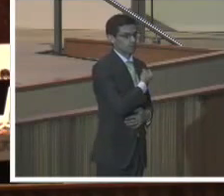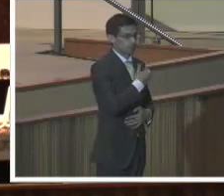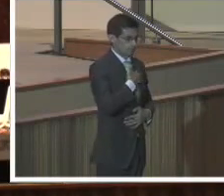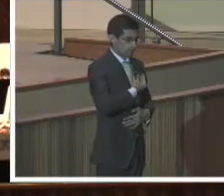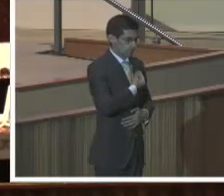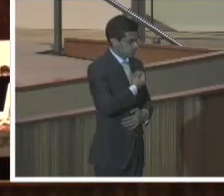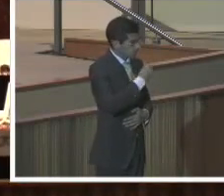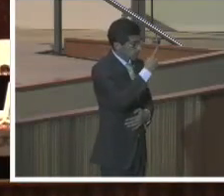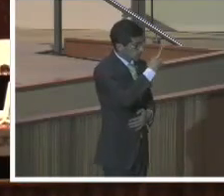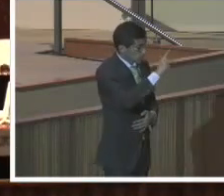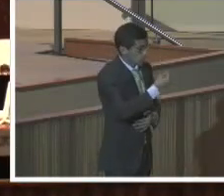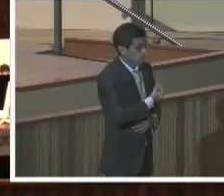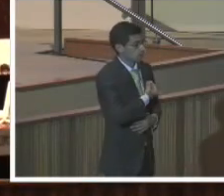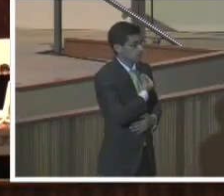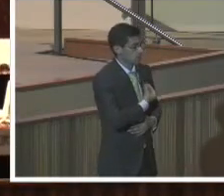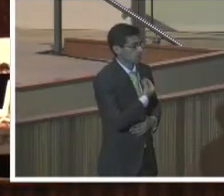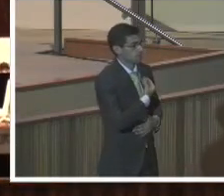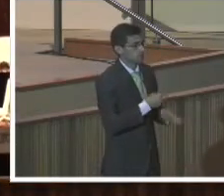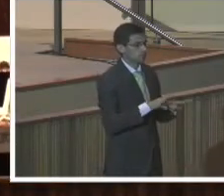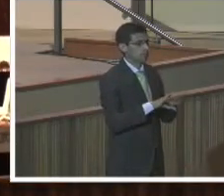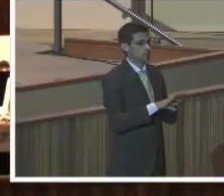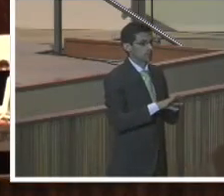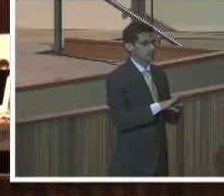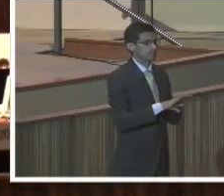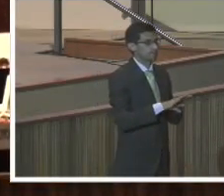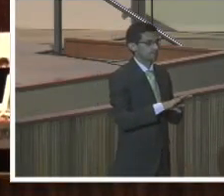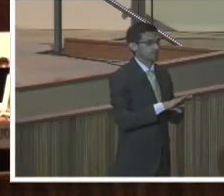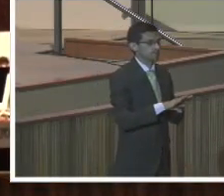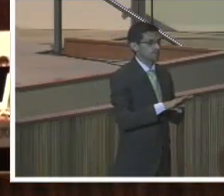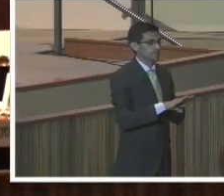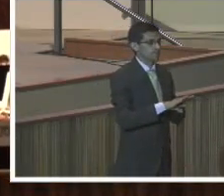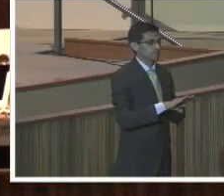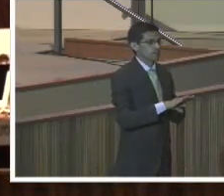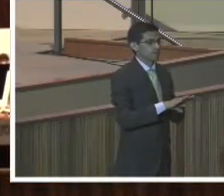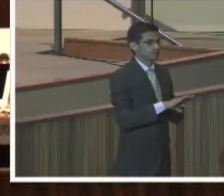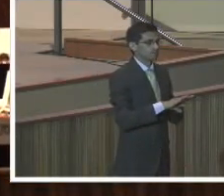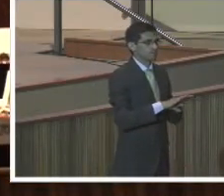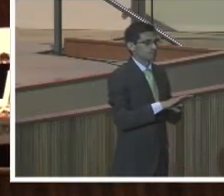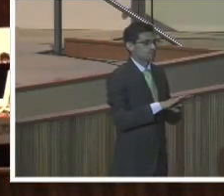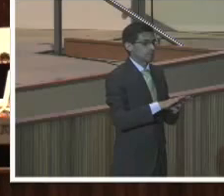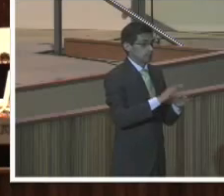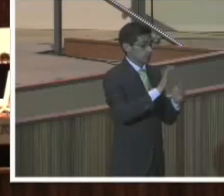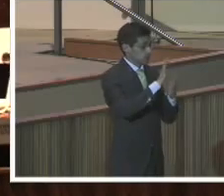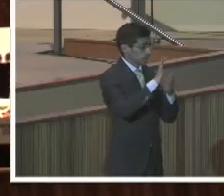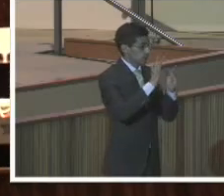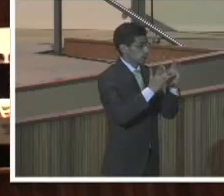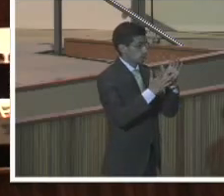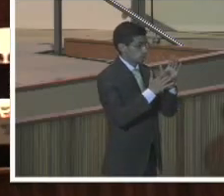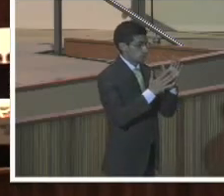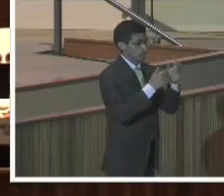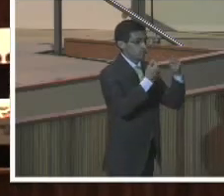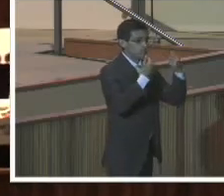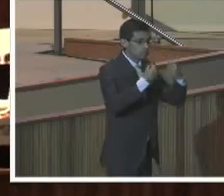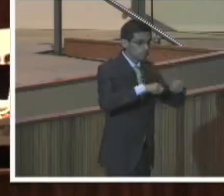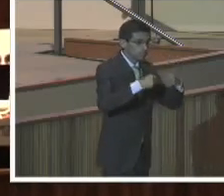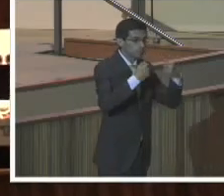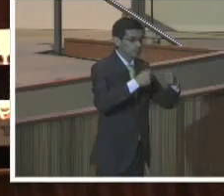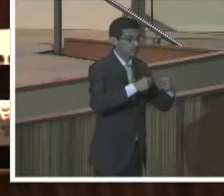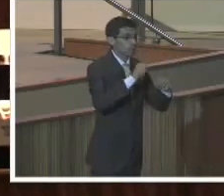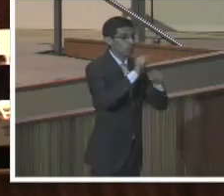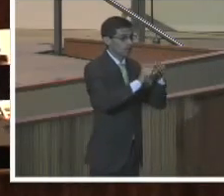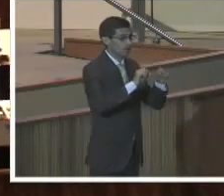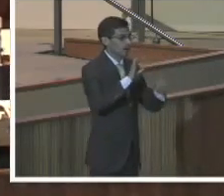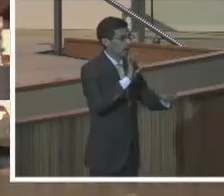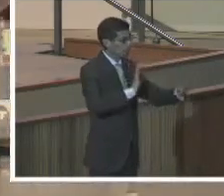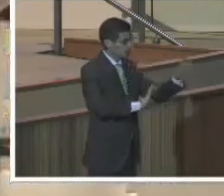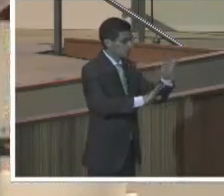seu resgate é custoso. Jesus precisa nos carregar